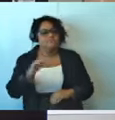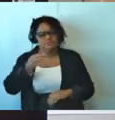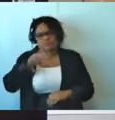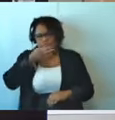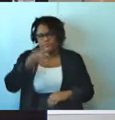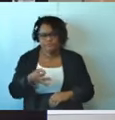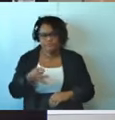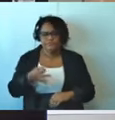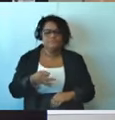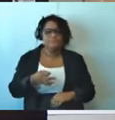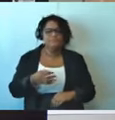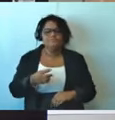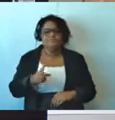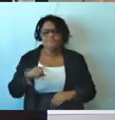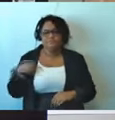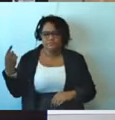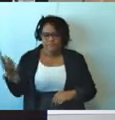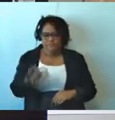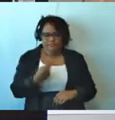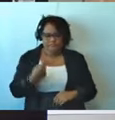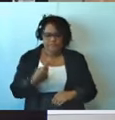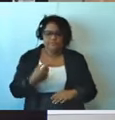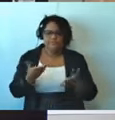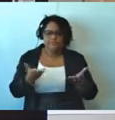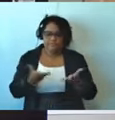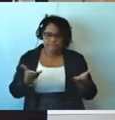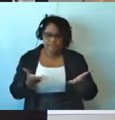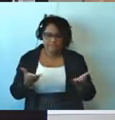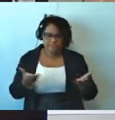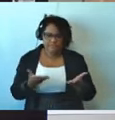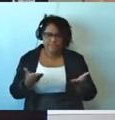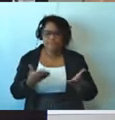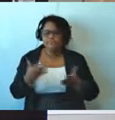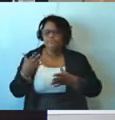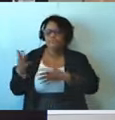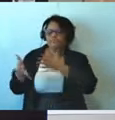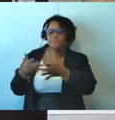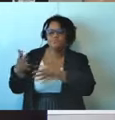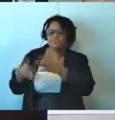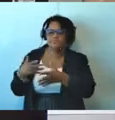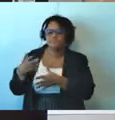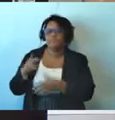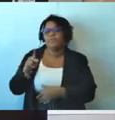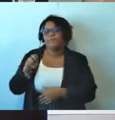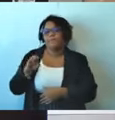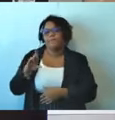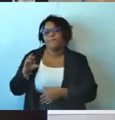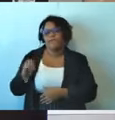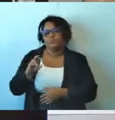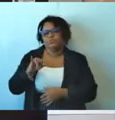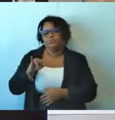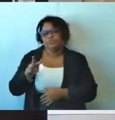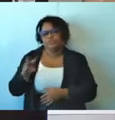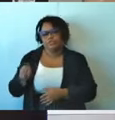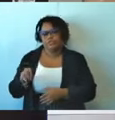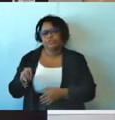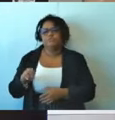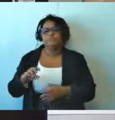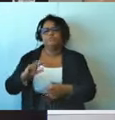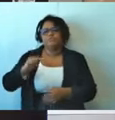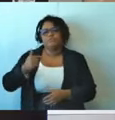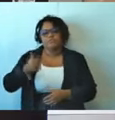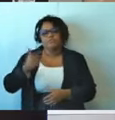roda. Eu vou passar a palavra agora aqui para o senhor Pedro Ivo, que é vice-presidente do Motoclube Original